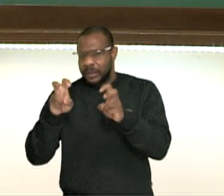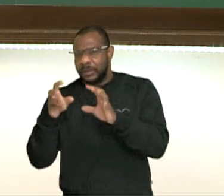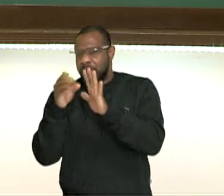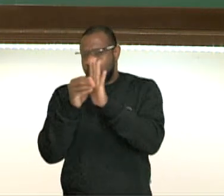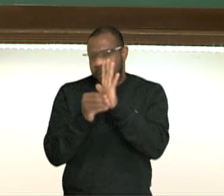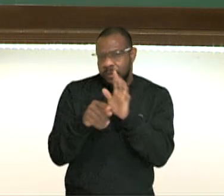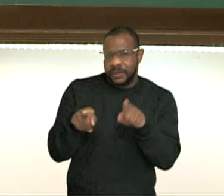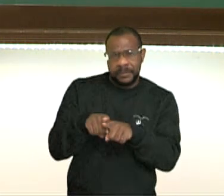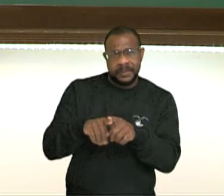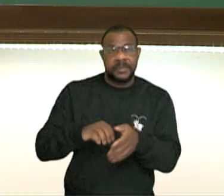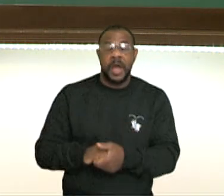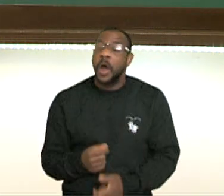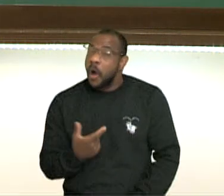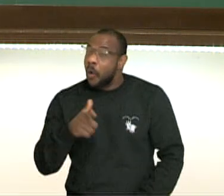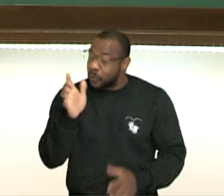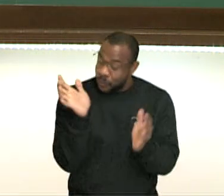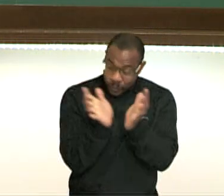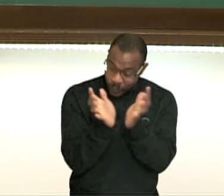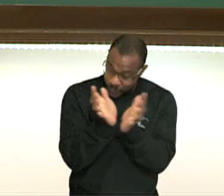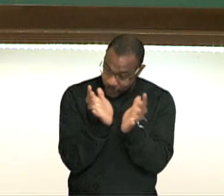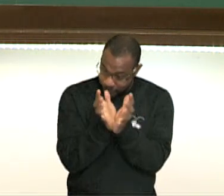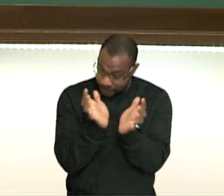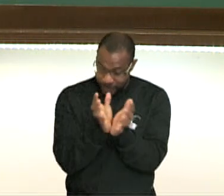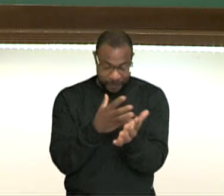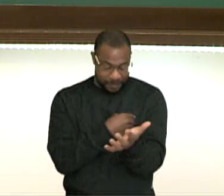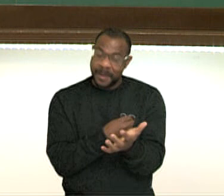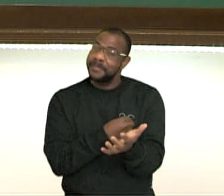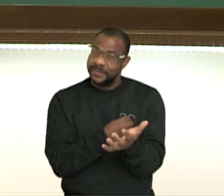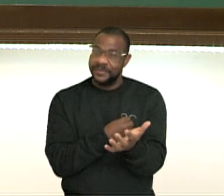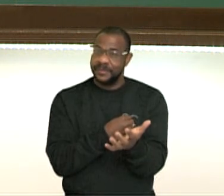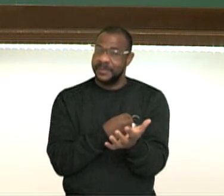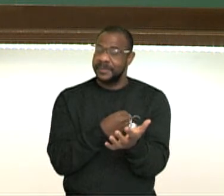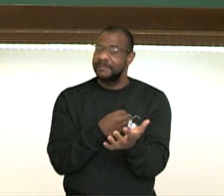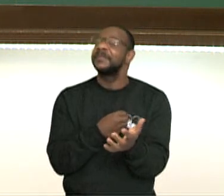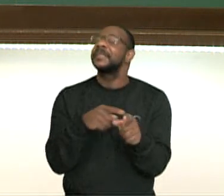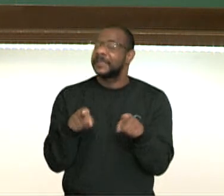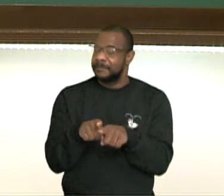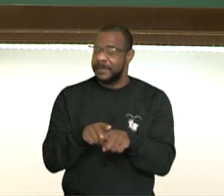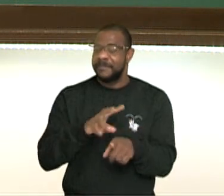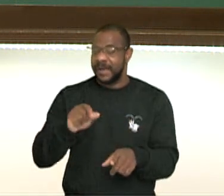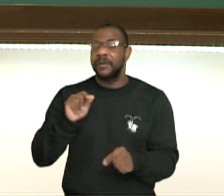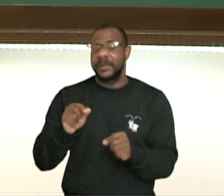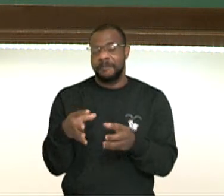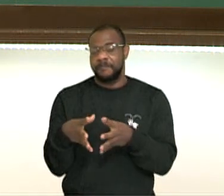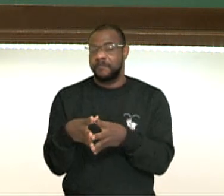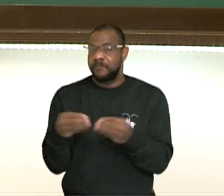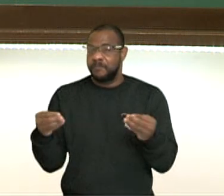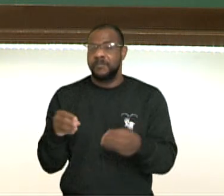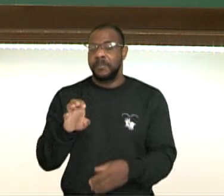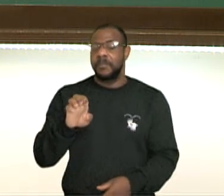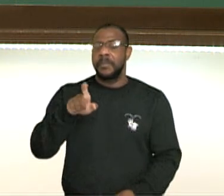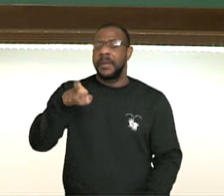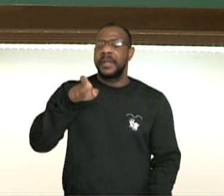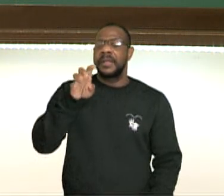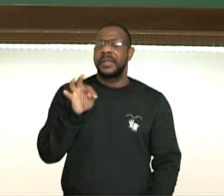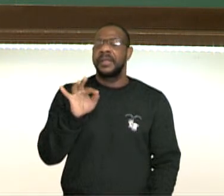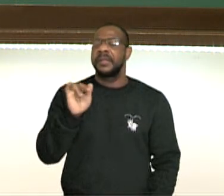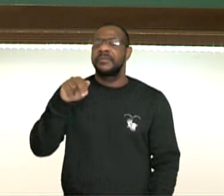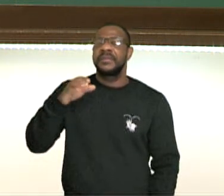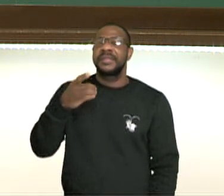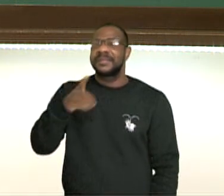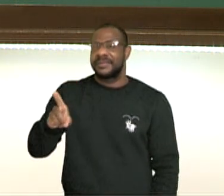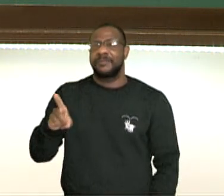diz, outro mamífero tropical parece caminhar para a extinção. Então, tanto o além de como o outro, eles estão